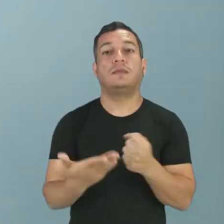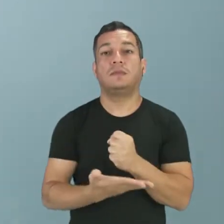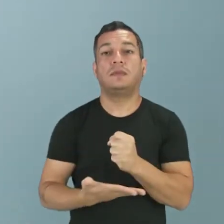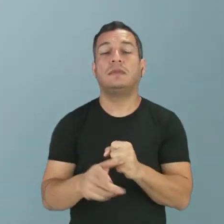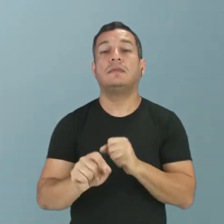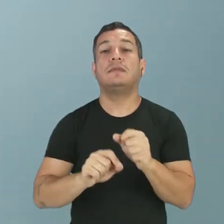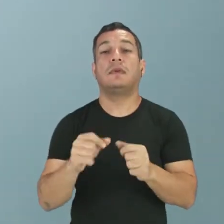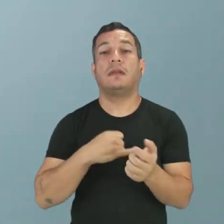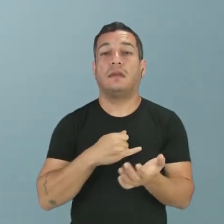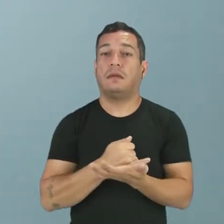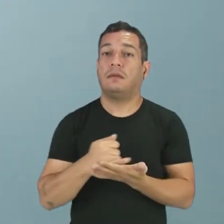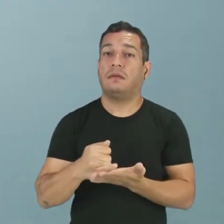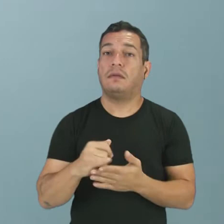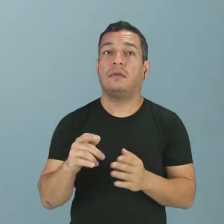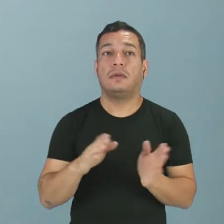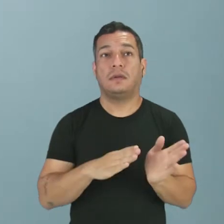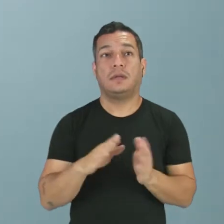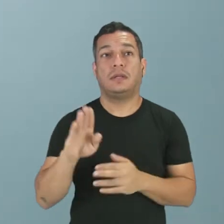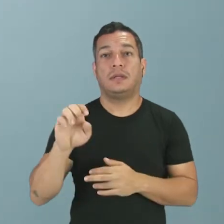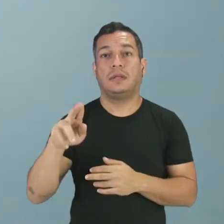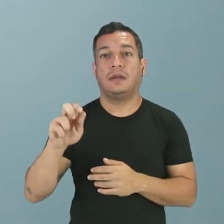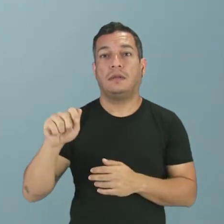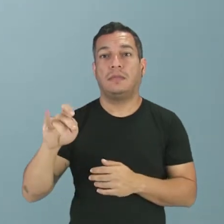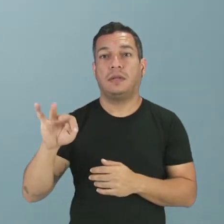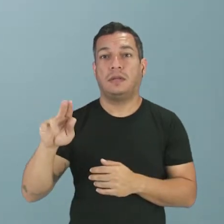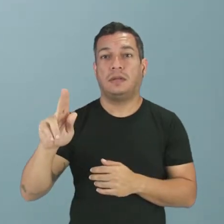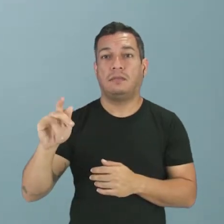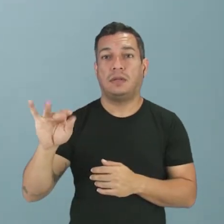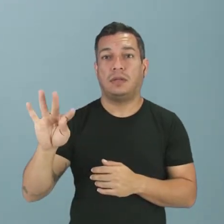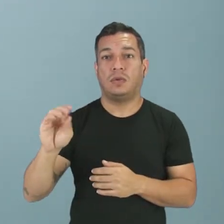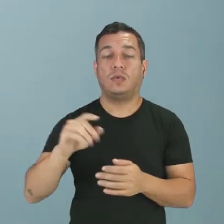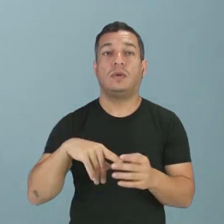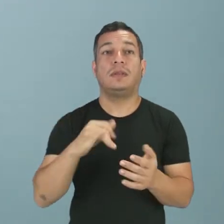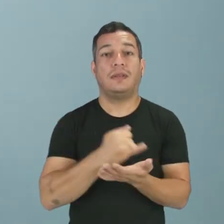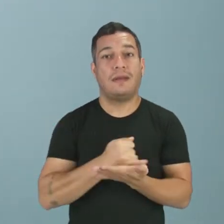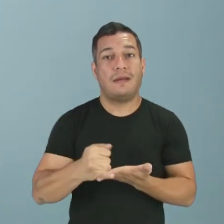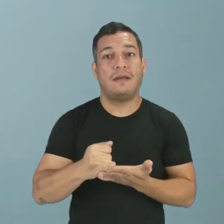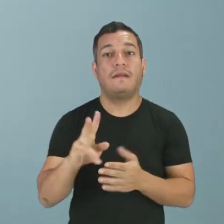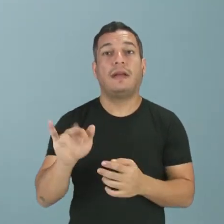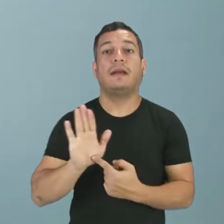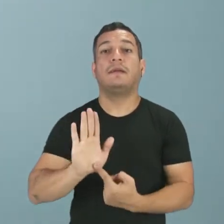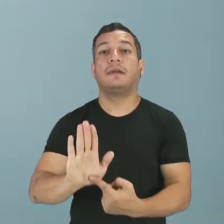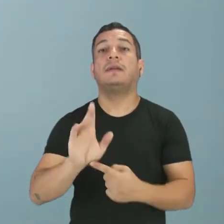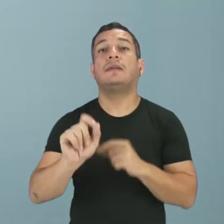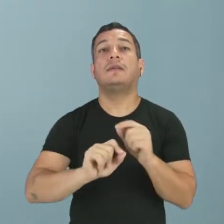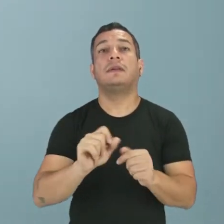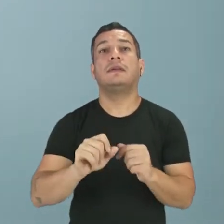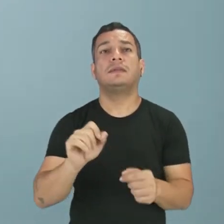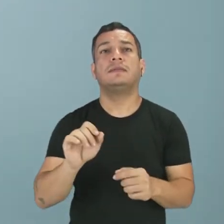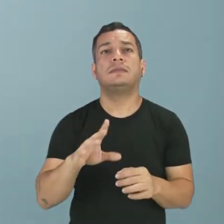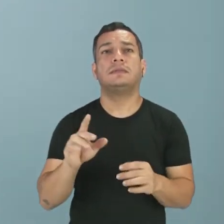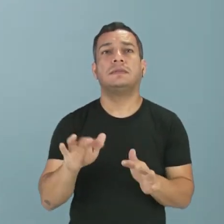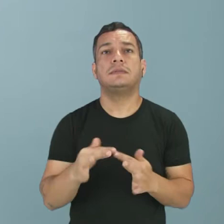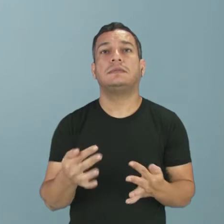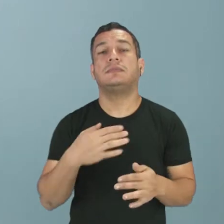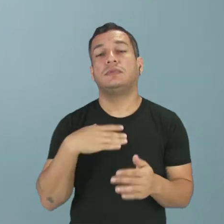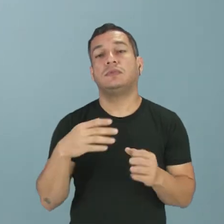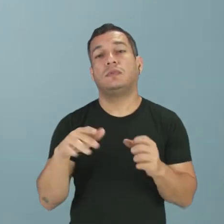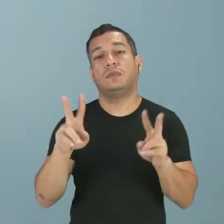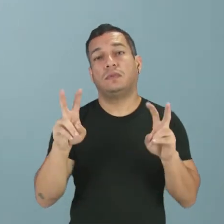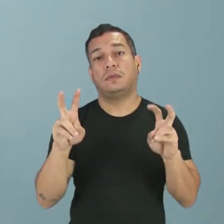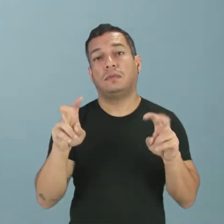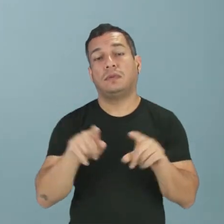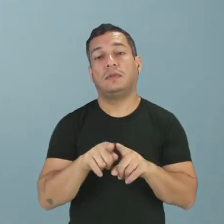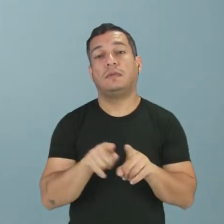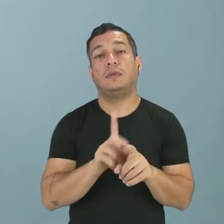Nós vamos ter a introdução e o encaminhamento. Na introdução, ele vai apresentar sumariamente o assunto e